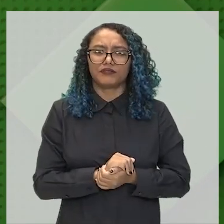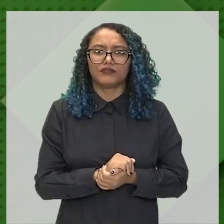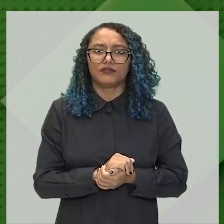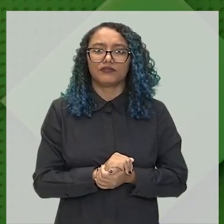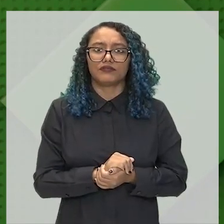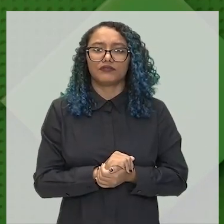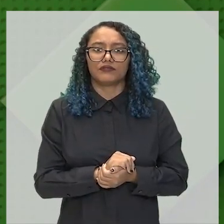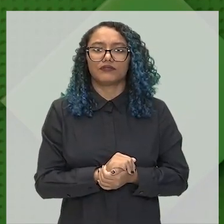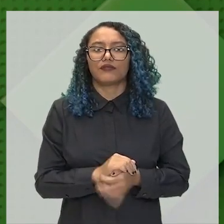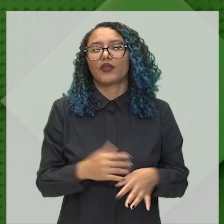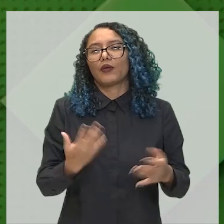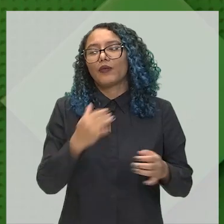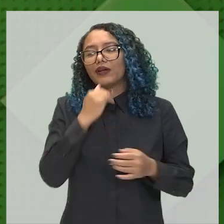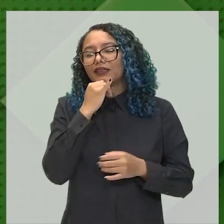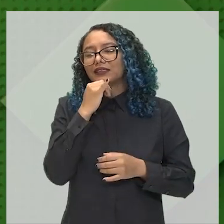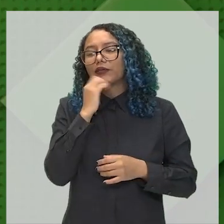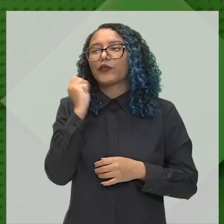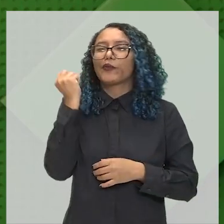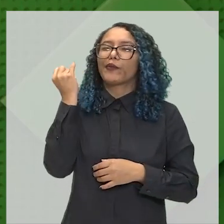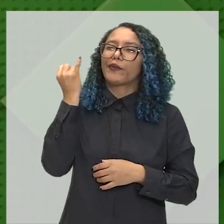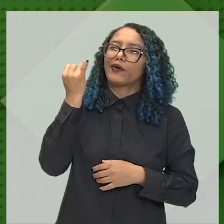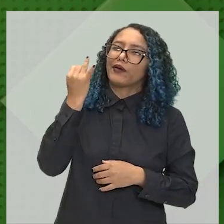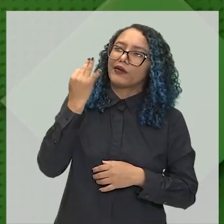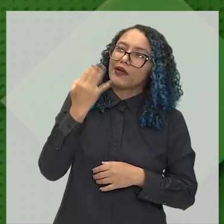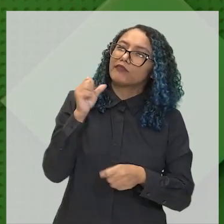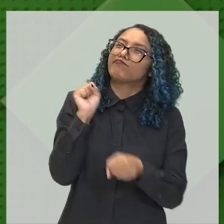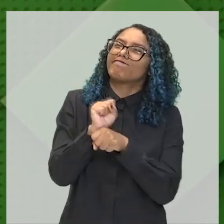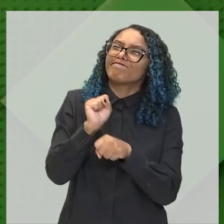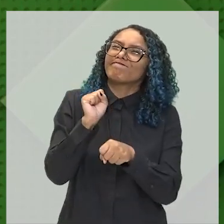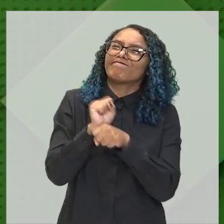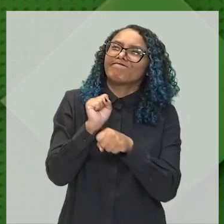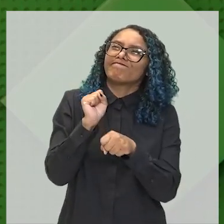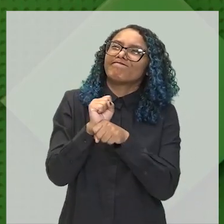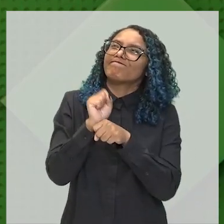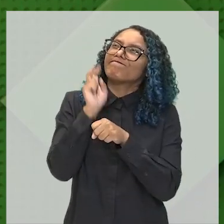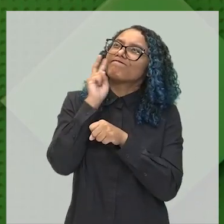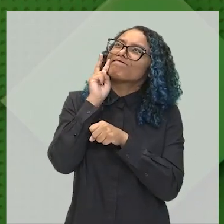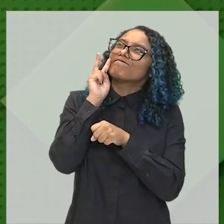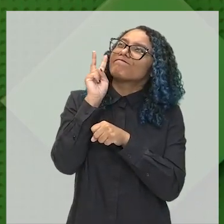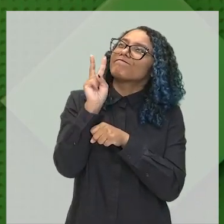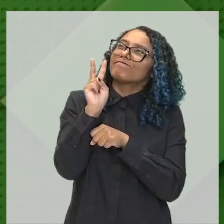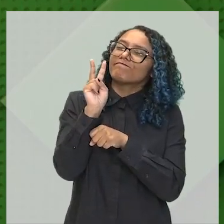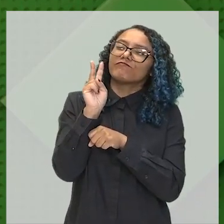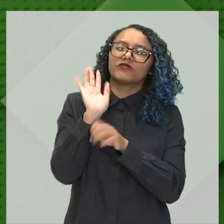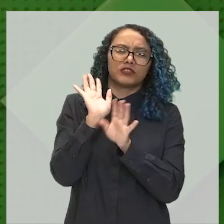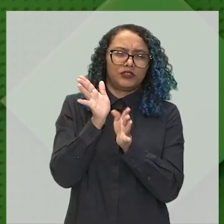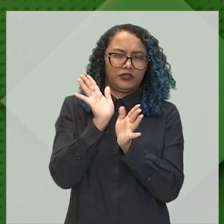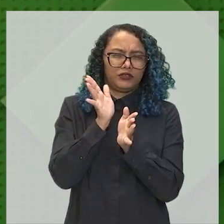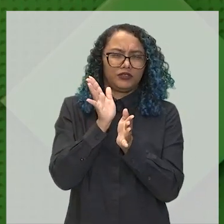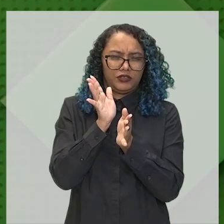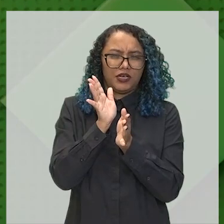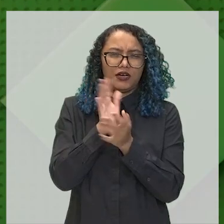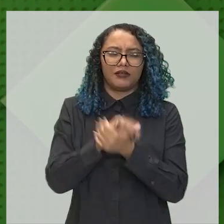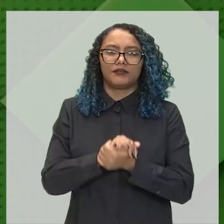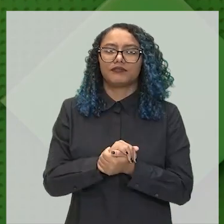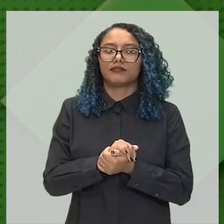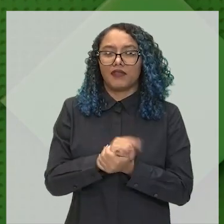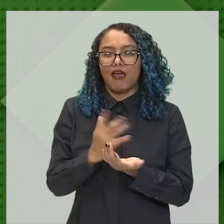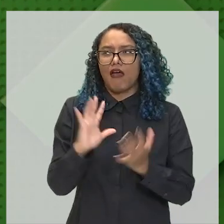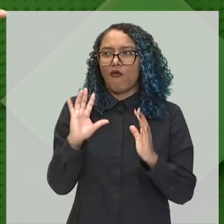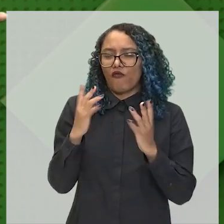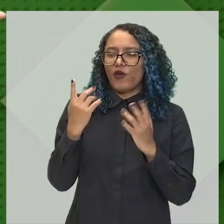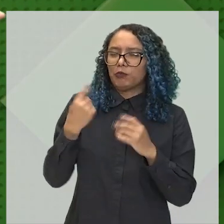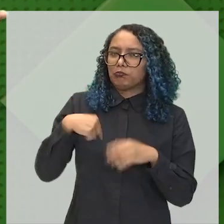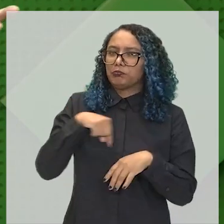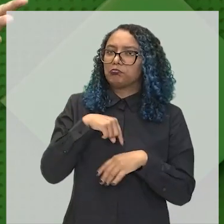eclipse lunar? Ficou de madrugada esperando com que esse evento que chama